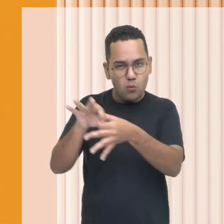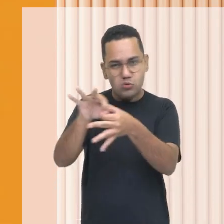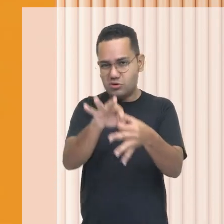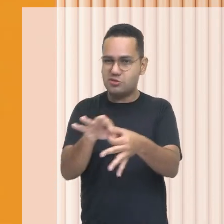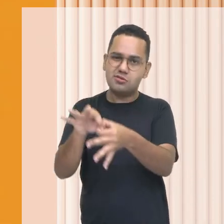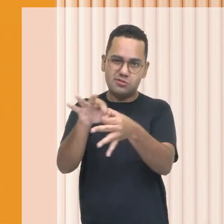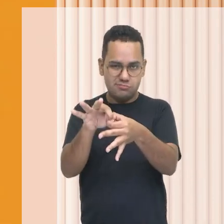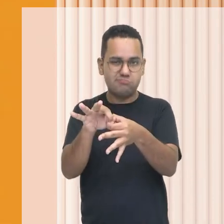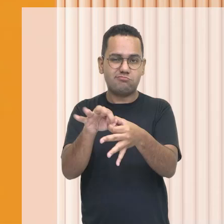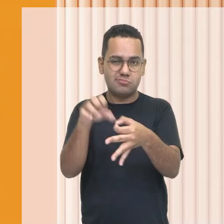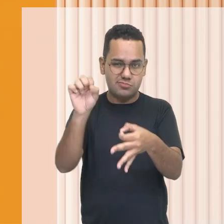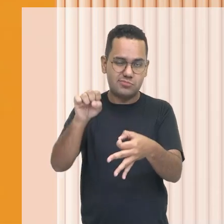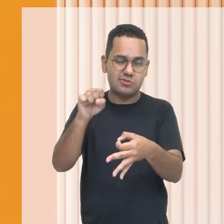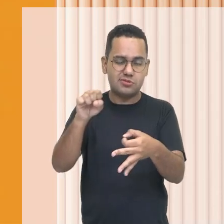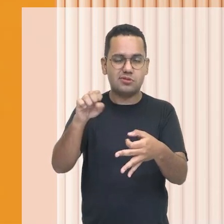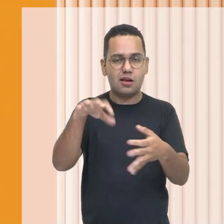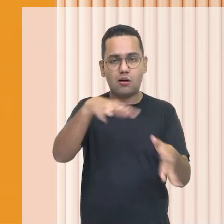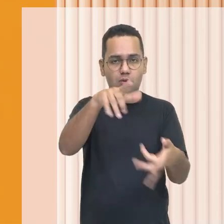Então,